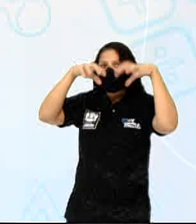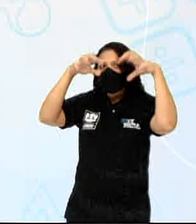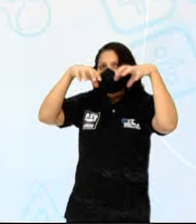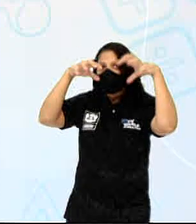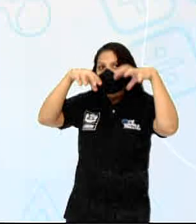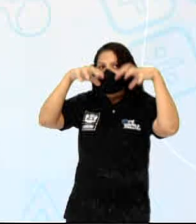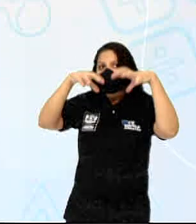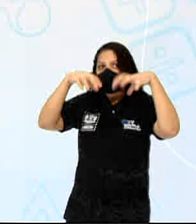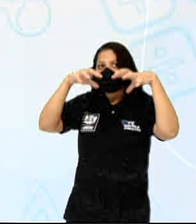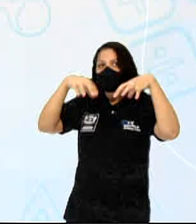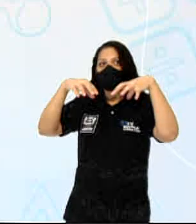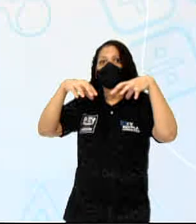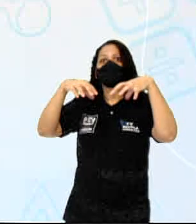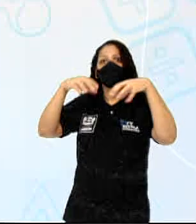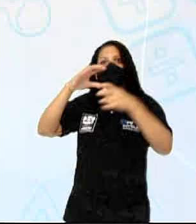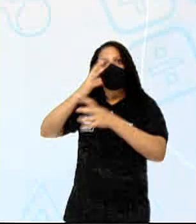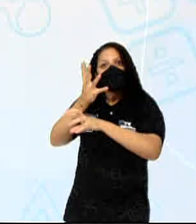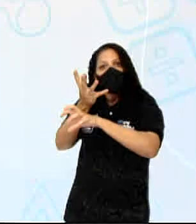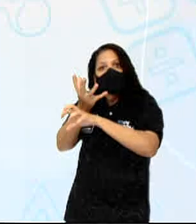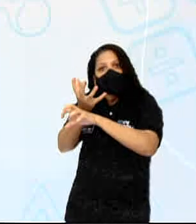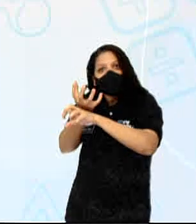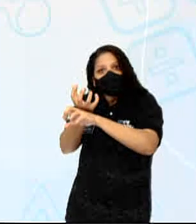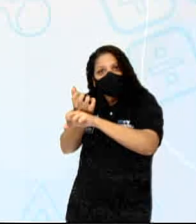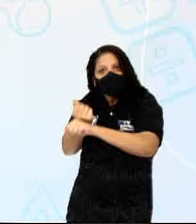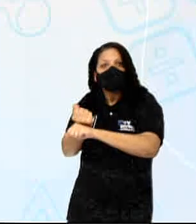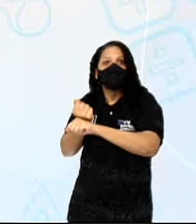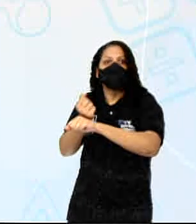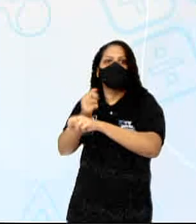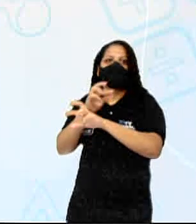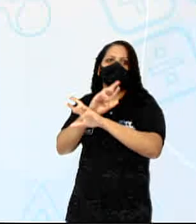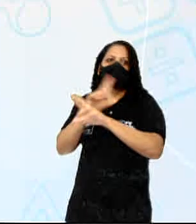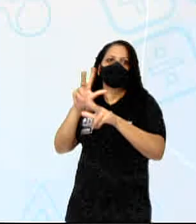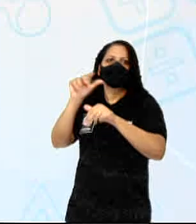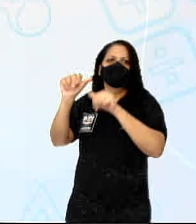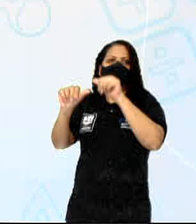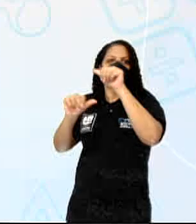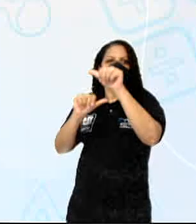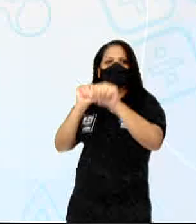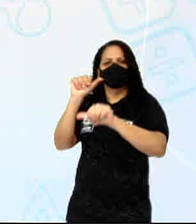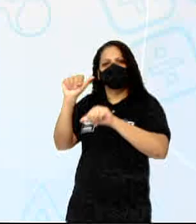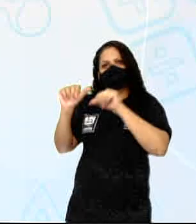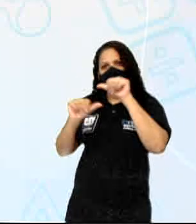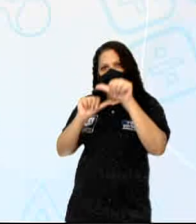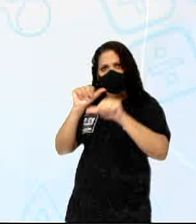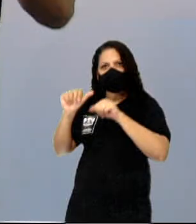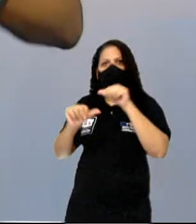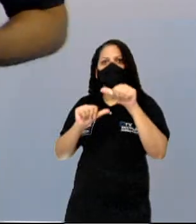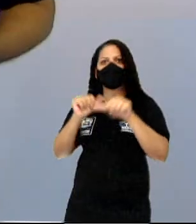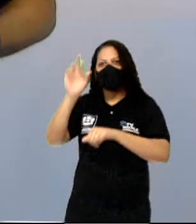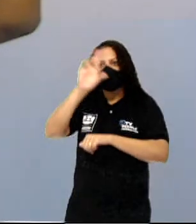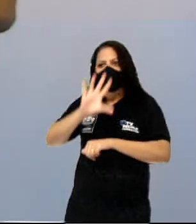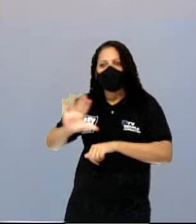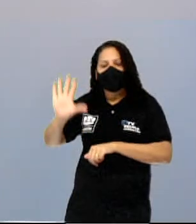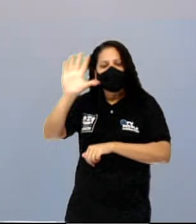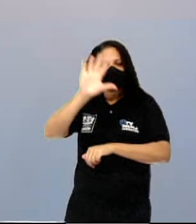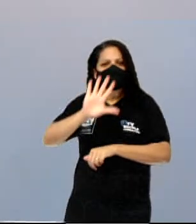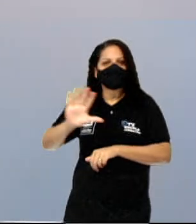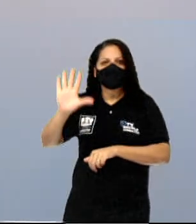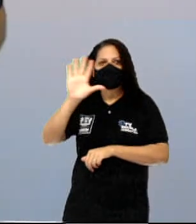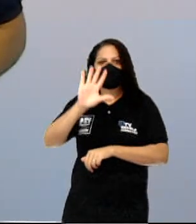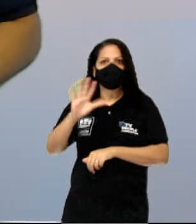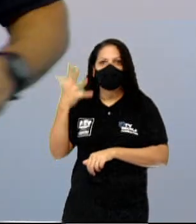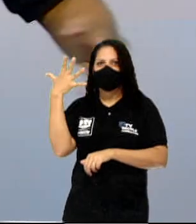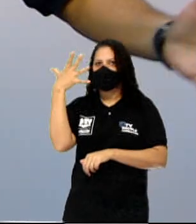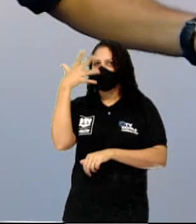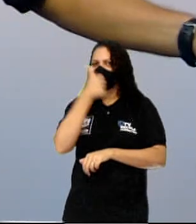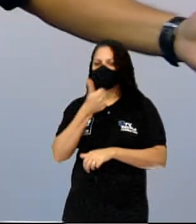que a caatinga nordestina, caatinga brasileira, ela se transforma numa região extremamente